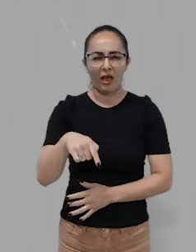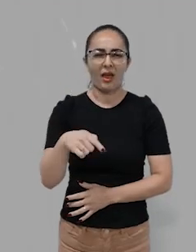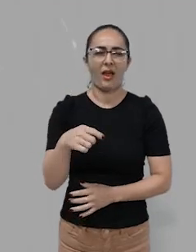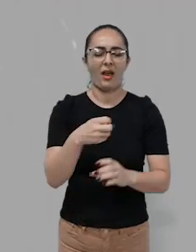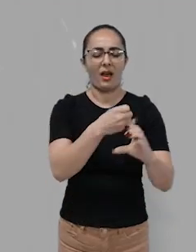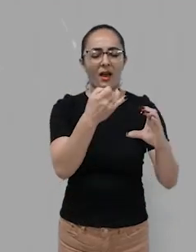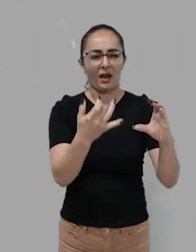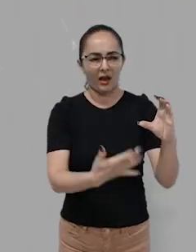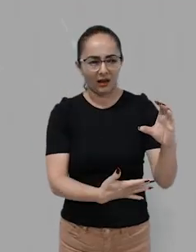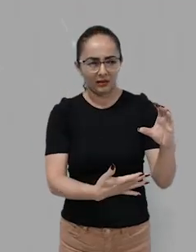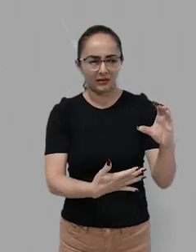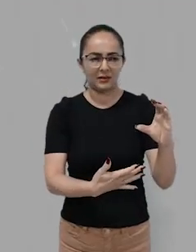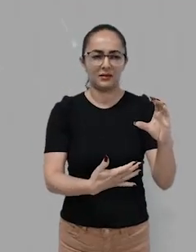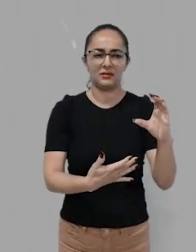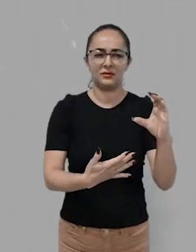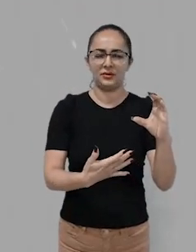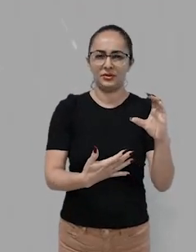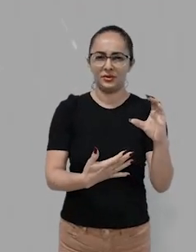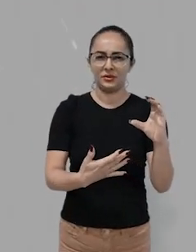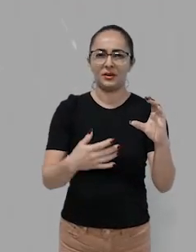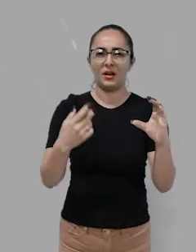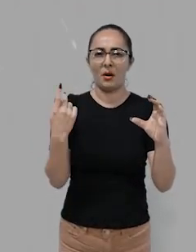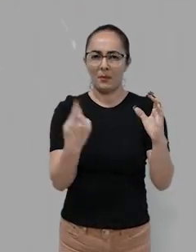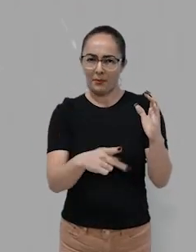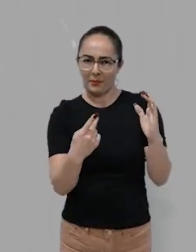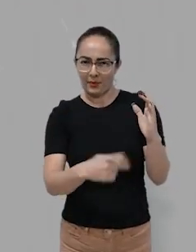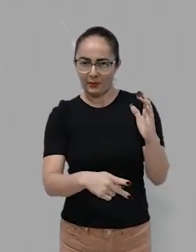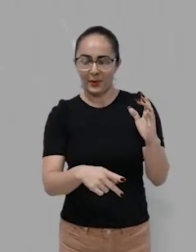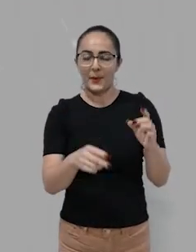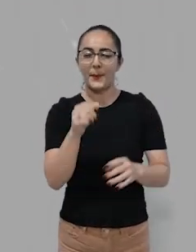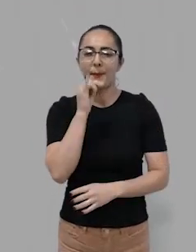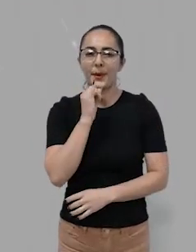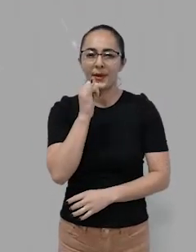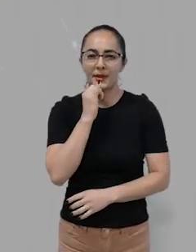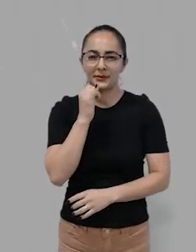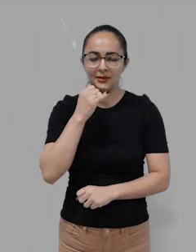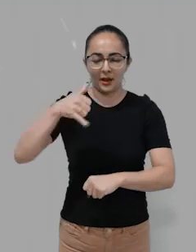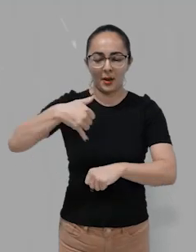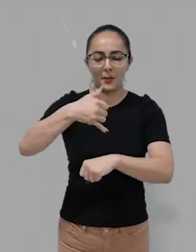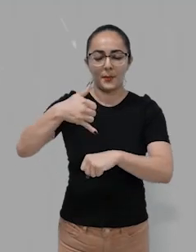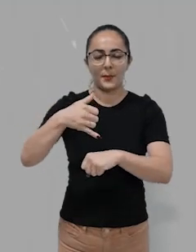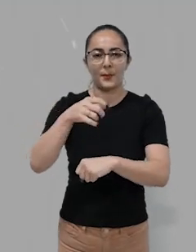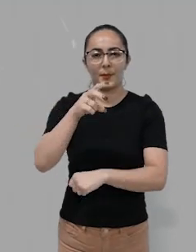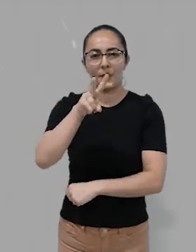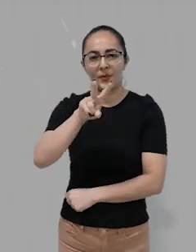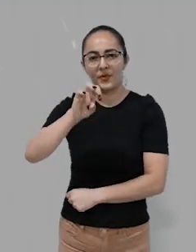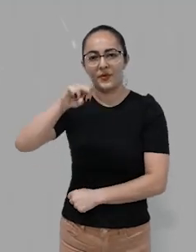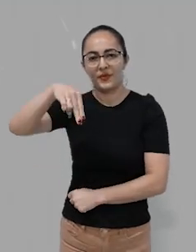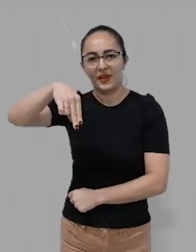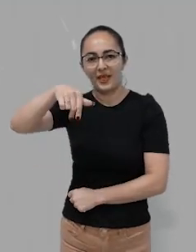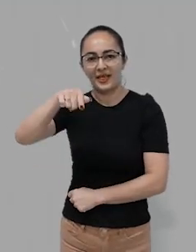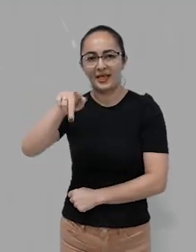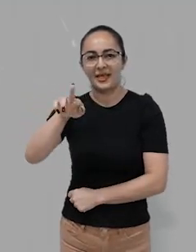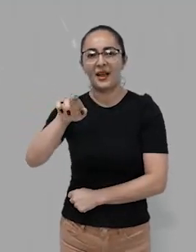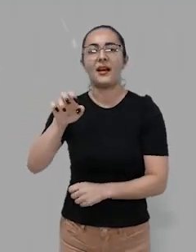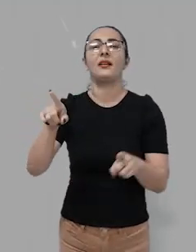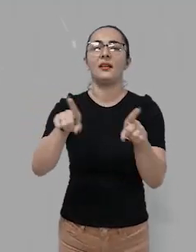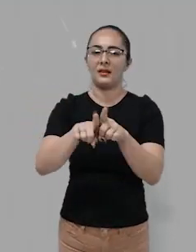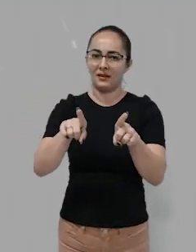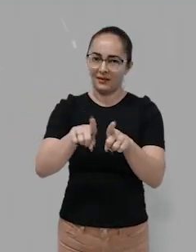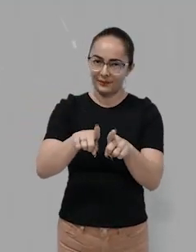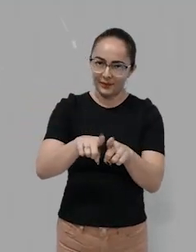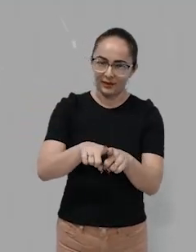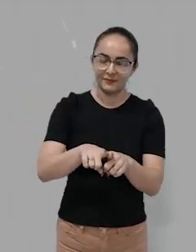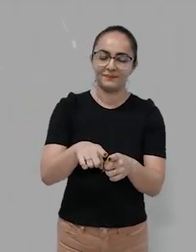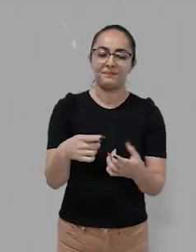O vinagre, por exemplo, também tem esse sabor, esse gosto azedo. Claro que a gente não